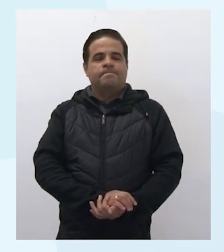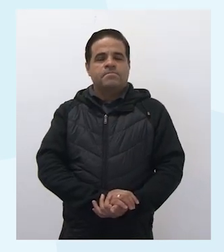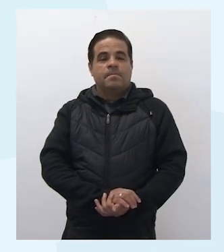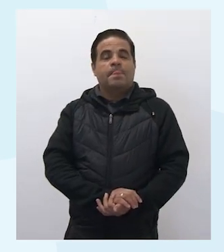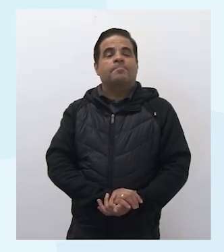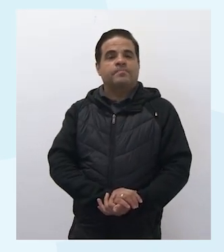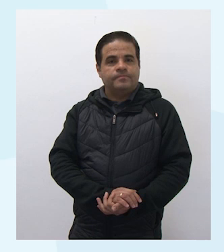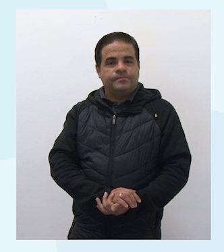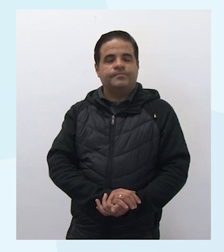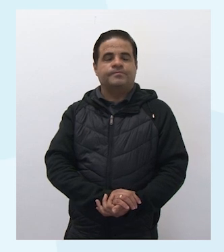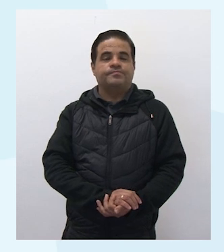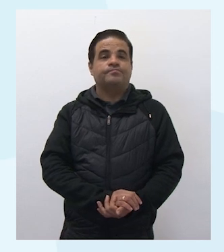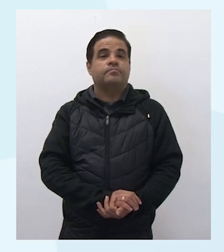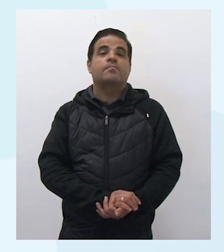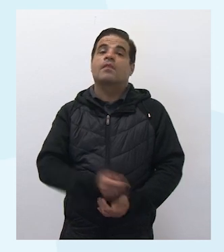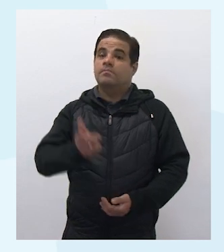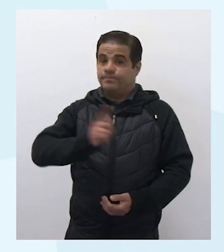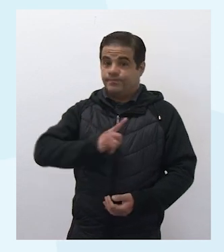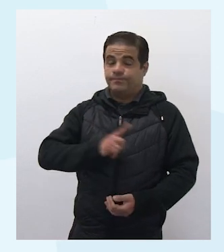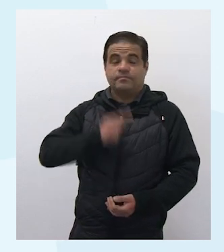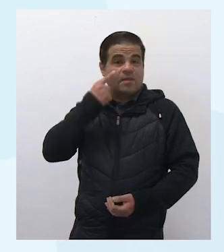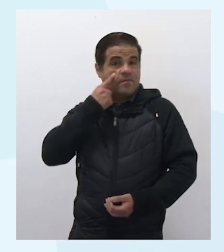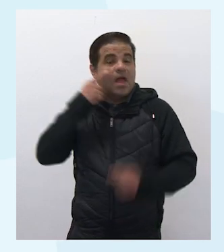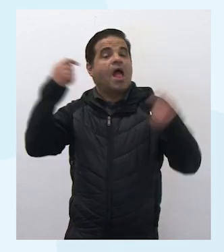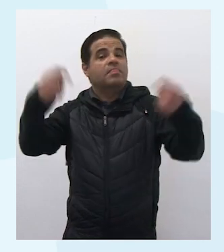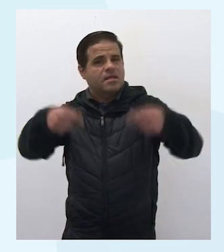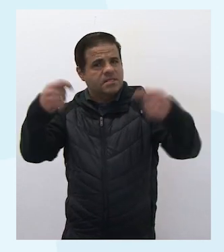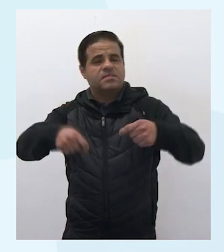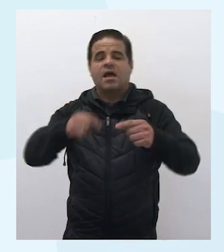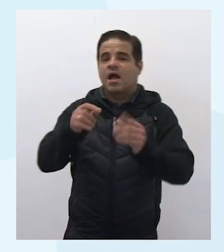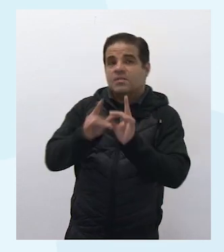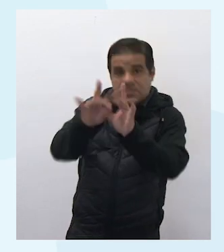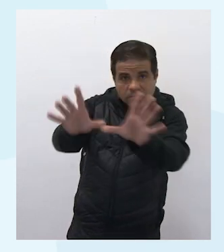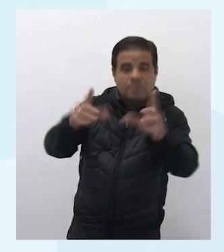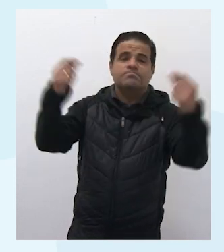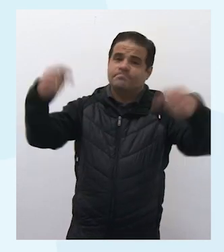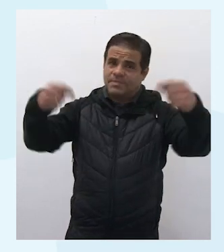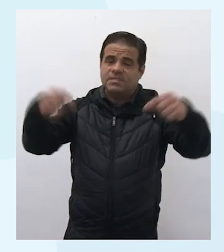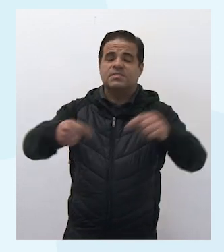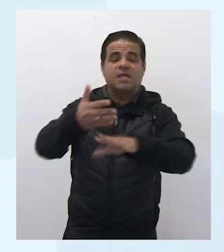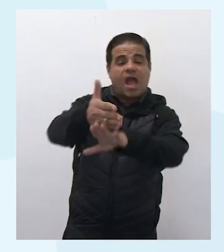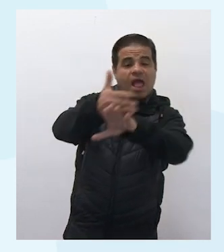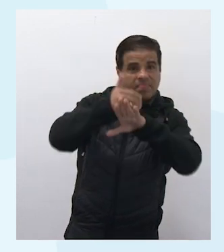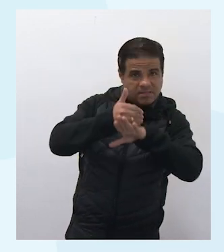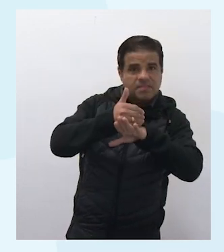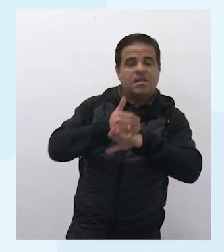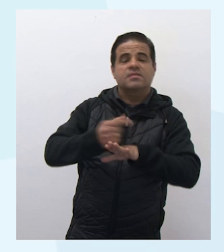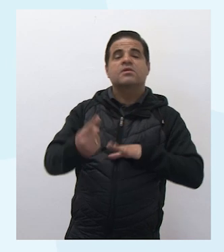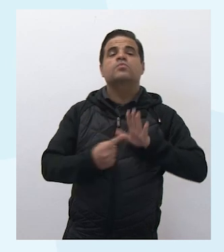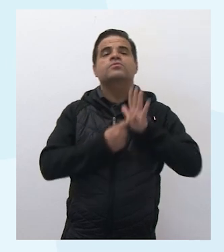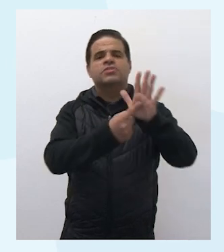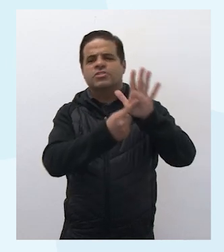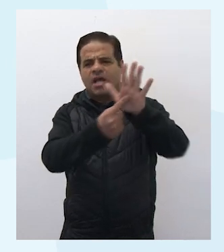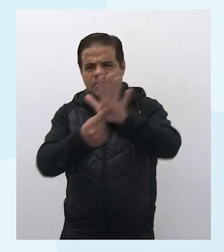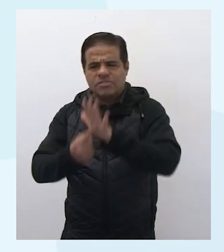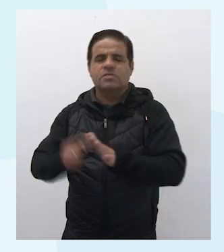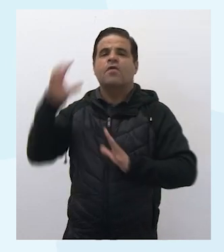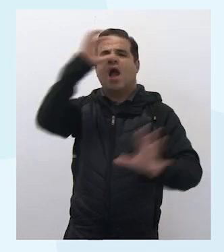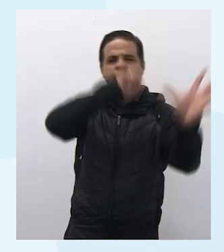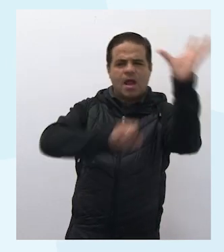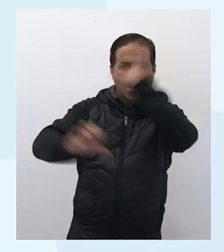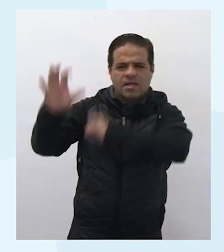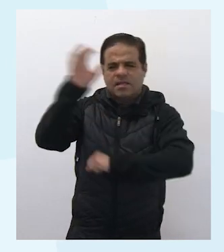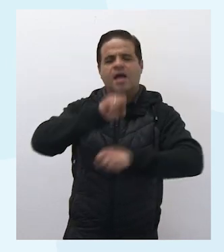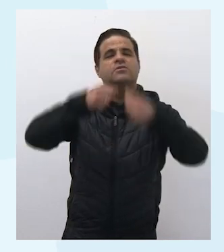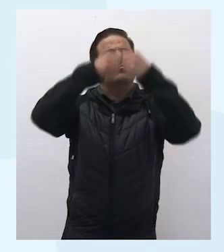E aí, nós temos a necessidade de disponibilizar com antecedência os indicativos de aprendizagem